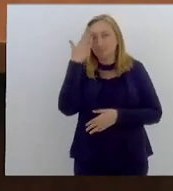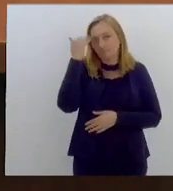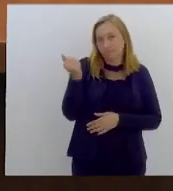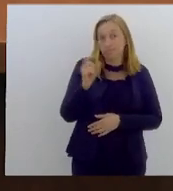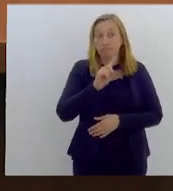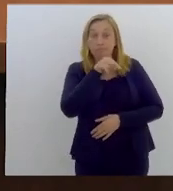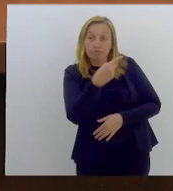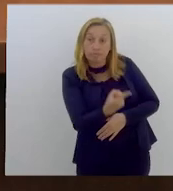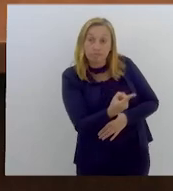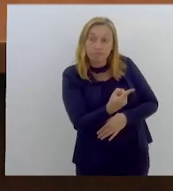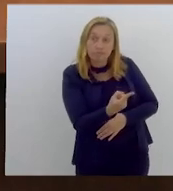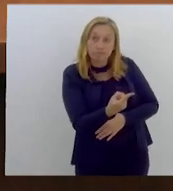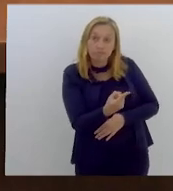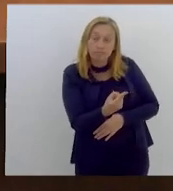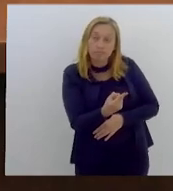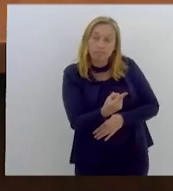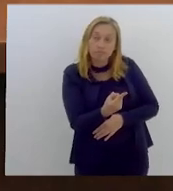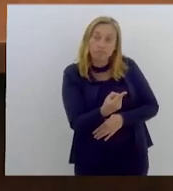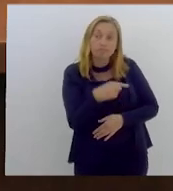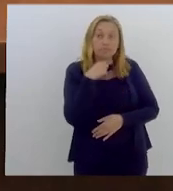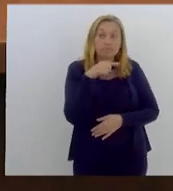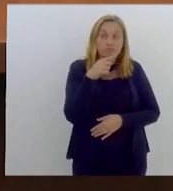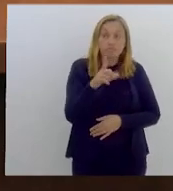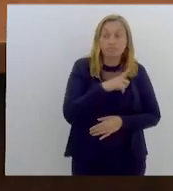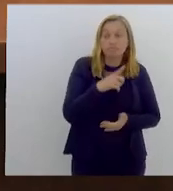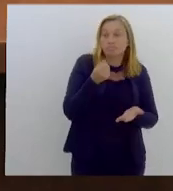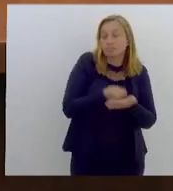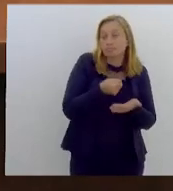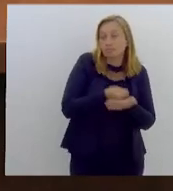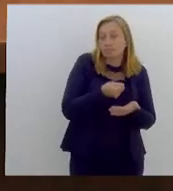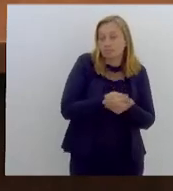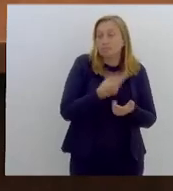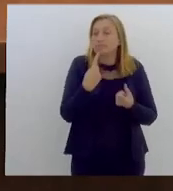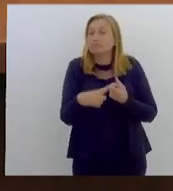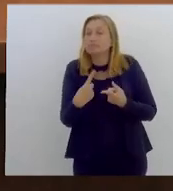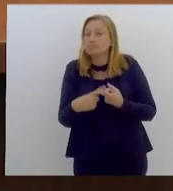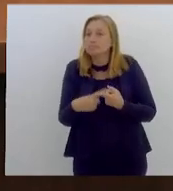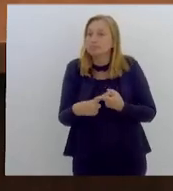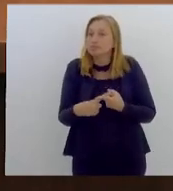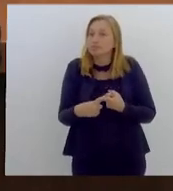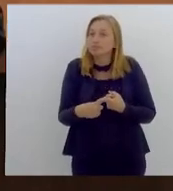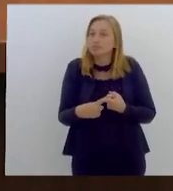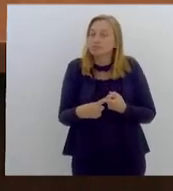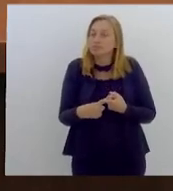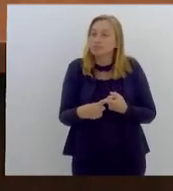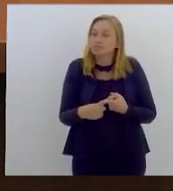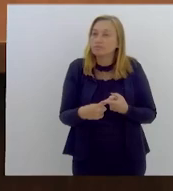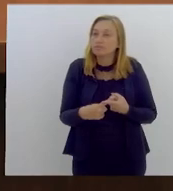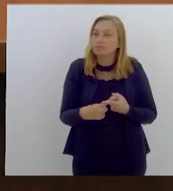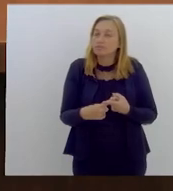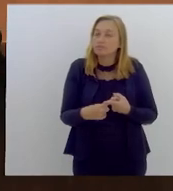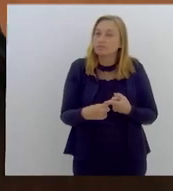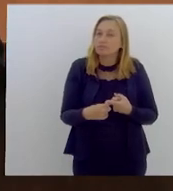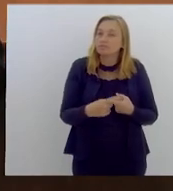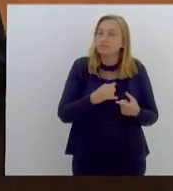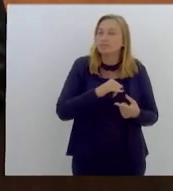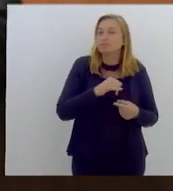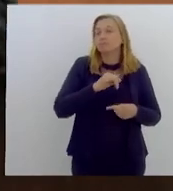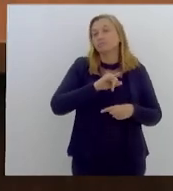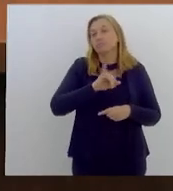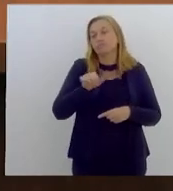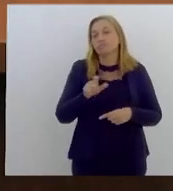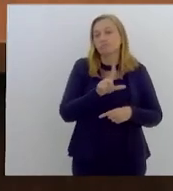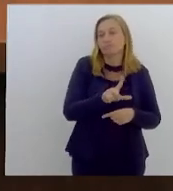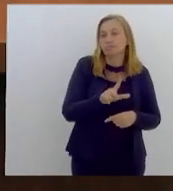outros ainda remanescem as dúvidas e as cobranças, porque nos idos de julho e agosto